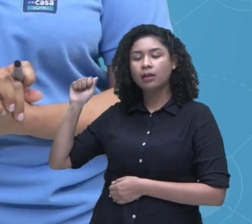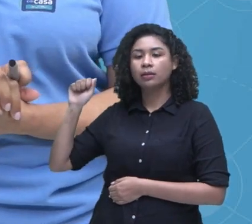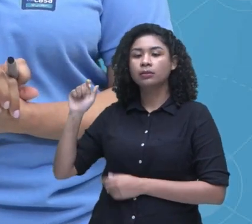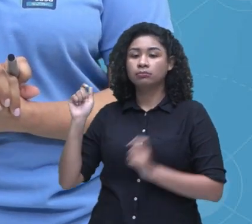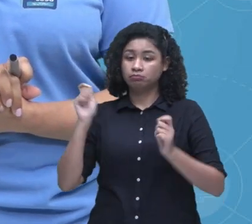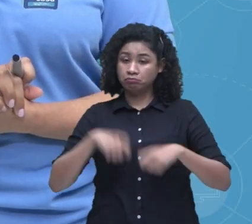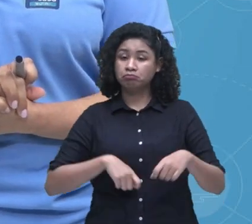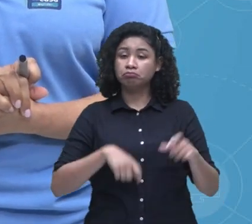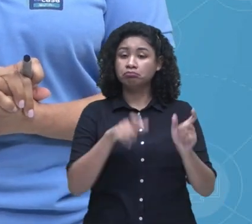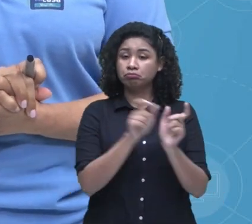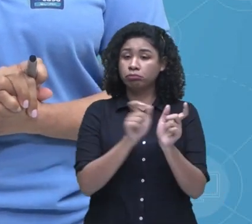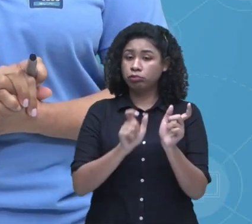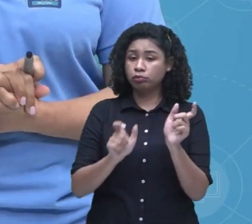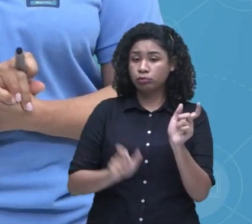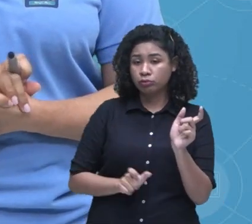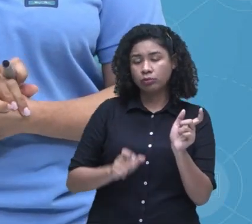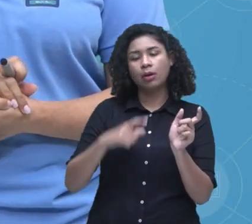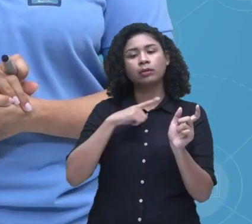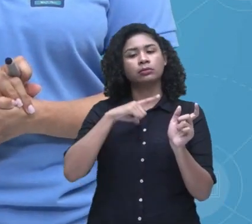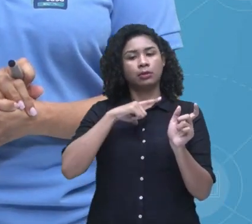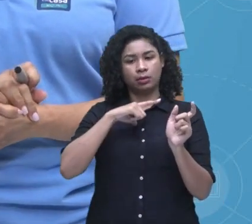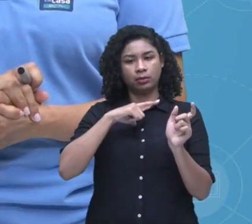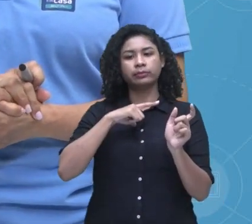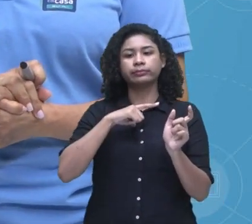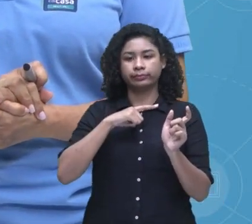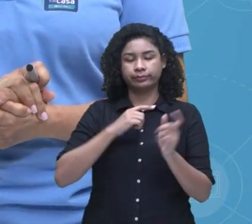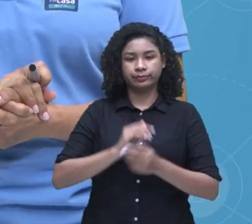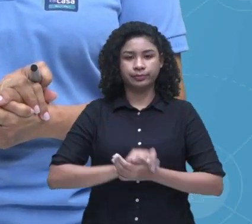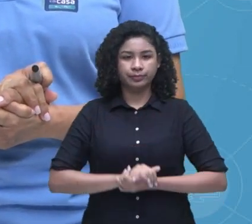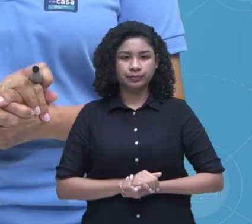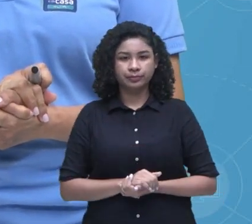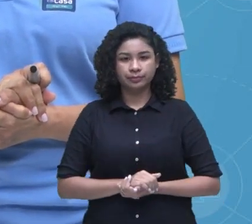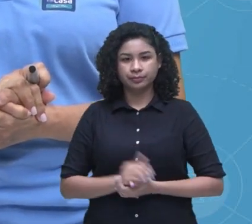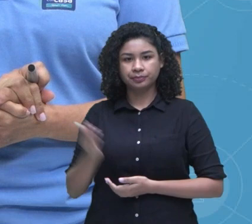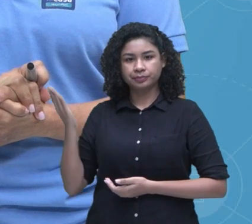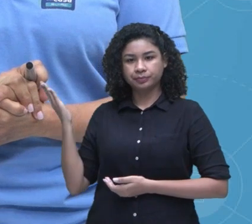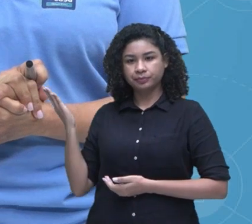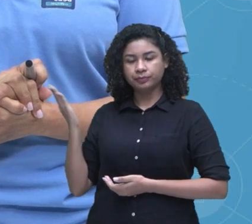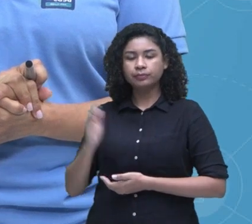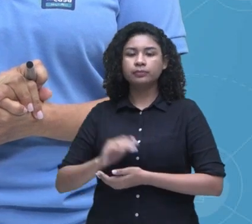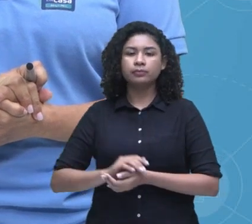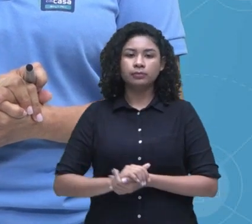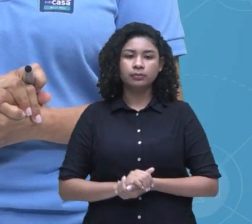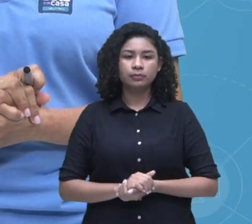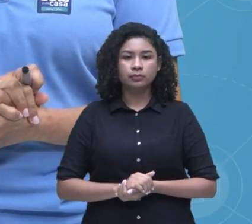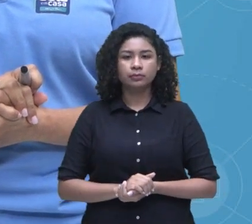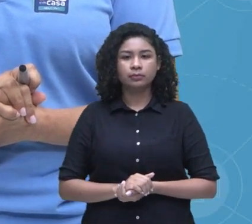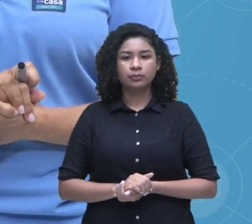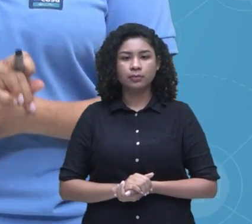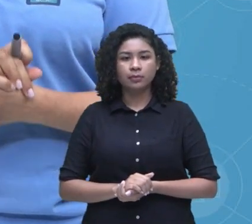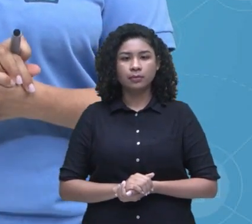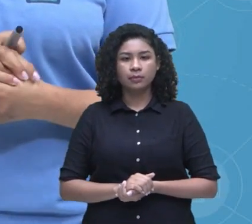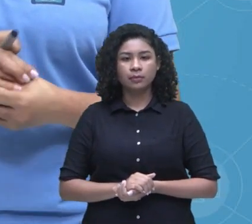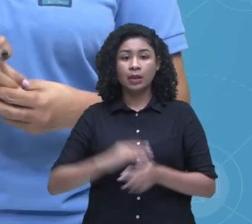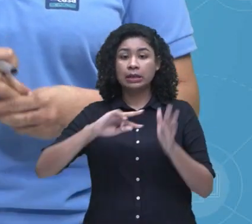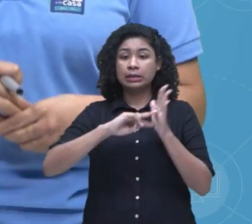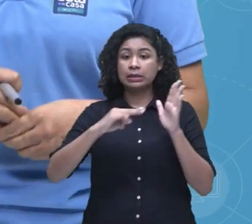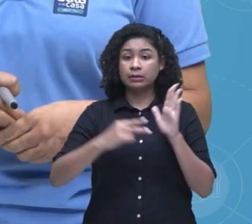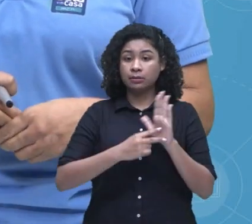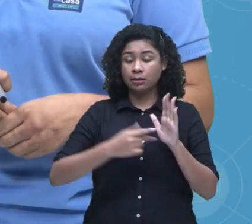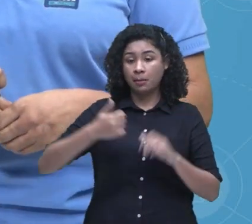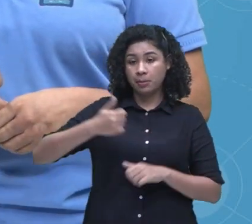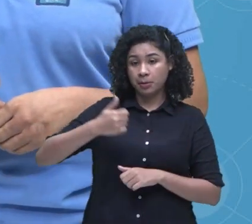ela apresenta sentidos diversos. Aí nós temos aqui o significado um, que pode ser